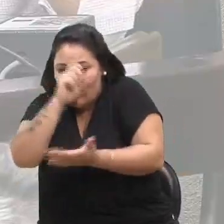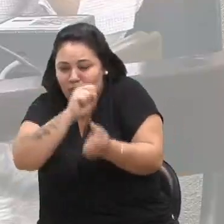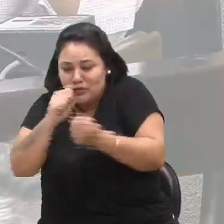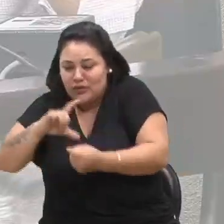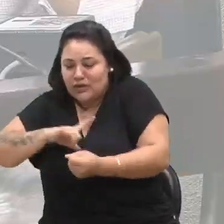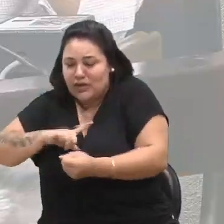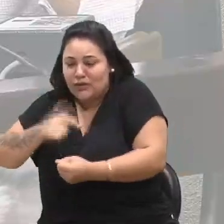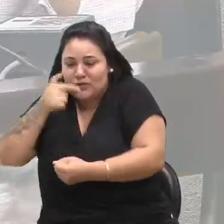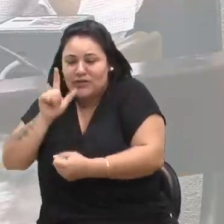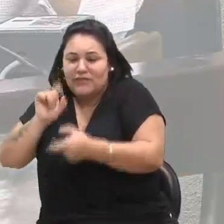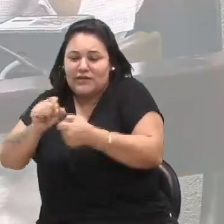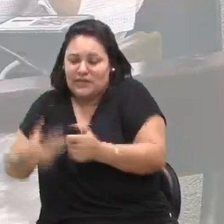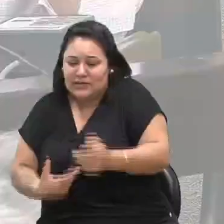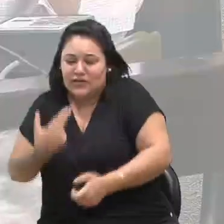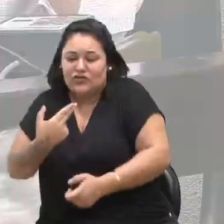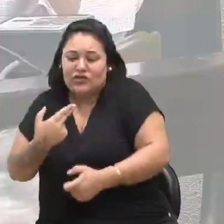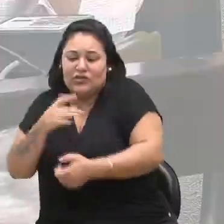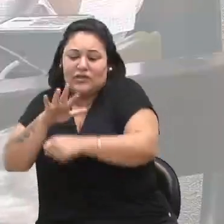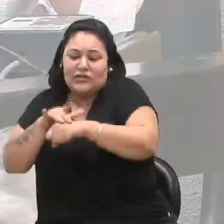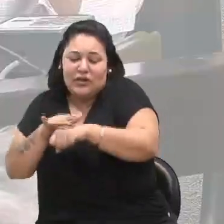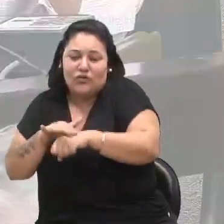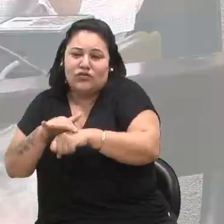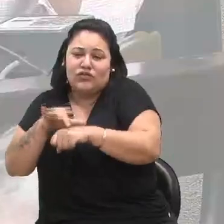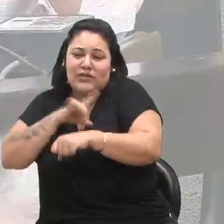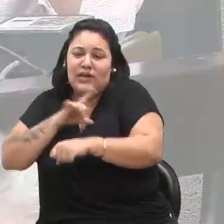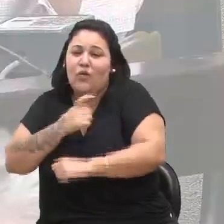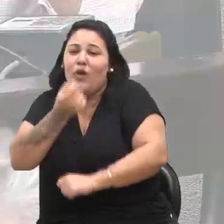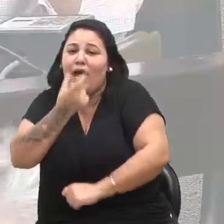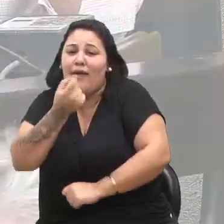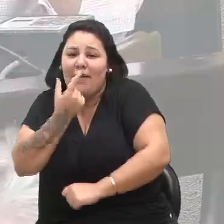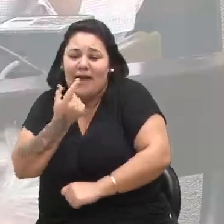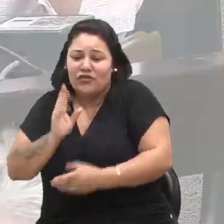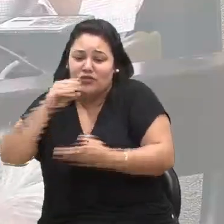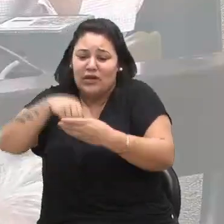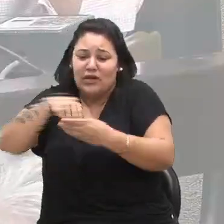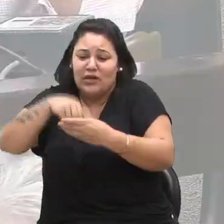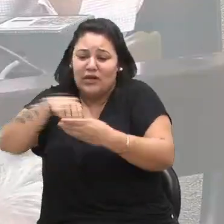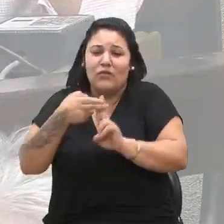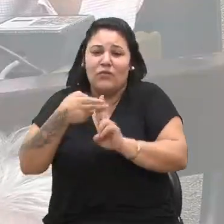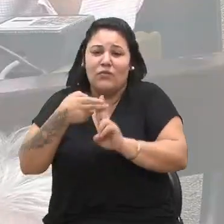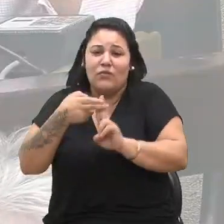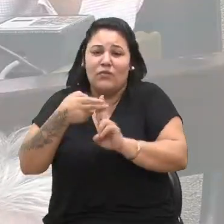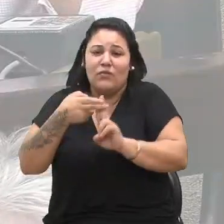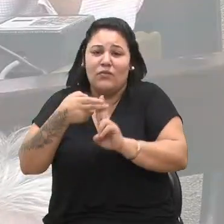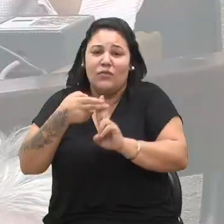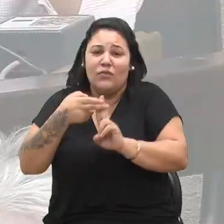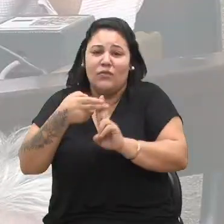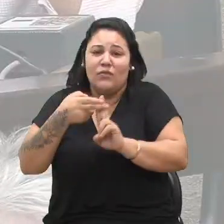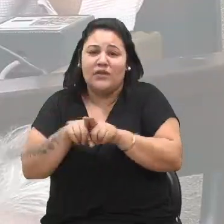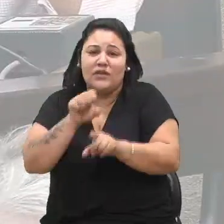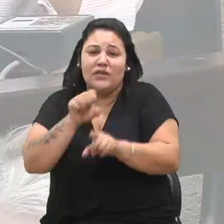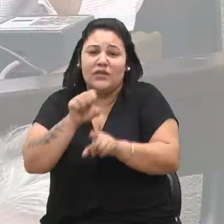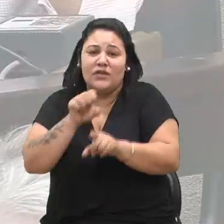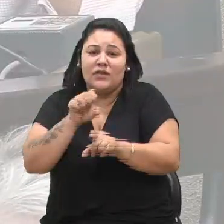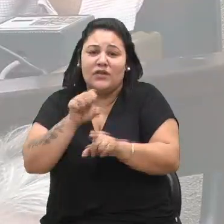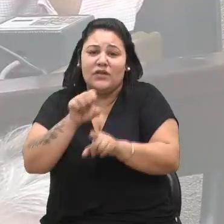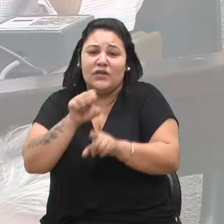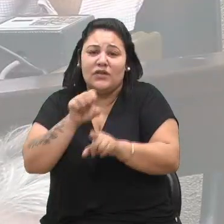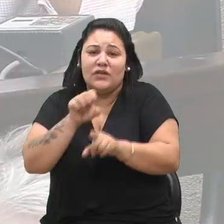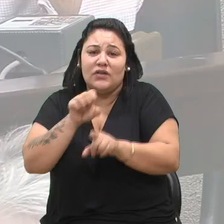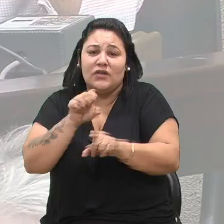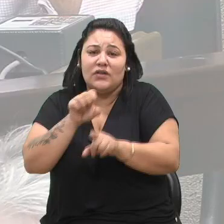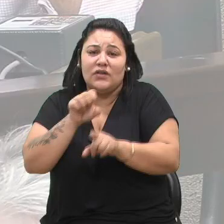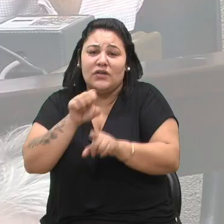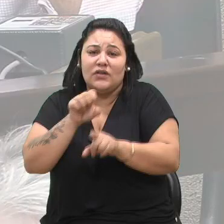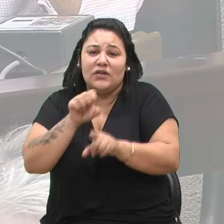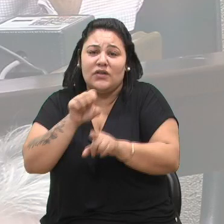cirurgia garantida, possa ter ali o remédio garantido nas UBSs, mas a cidade de Caxias do Sul é